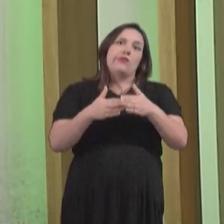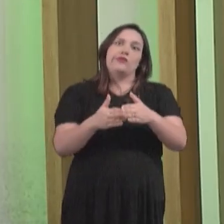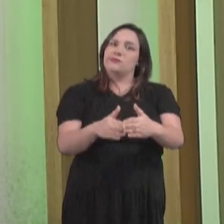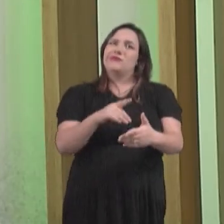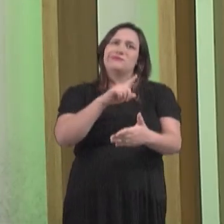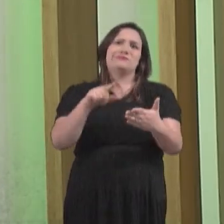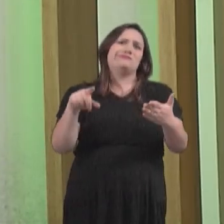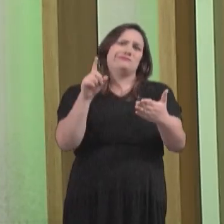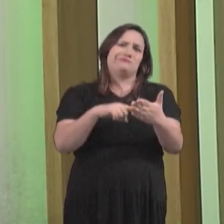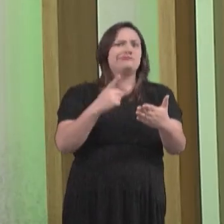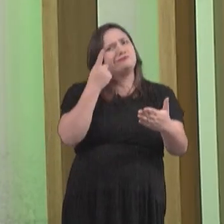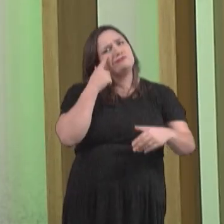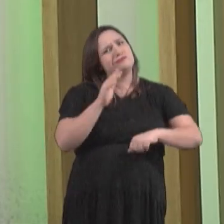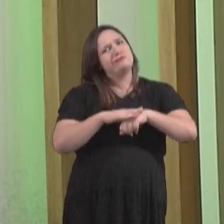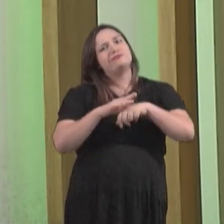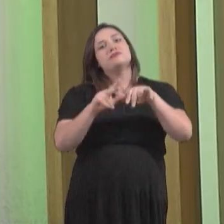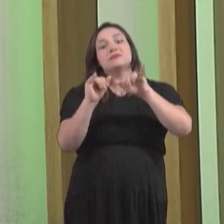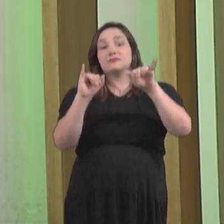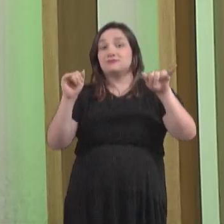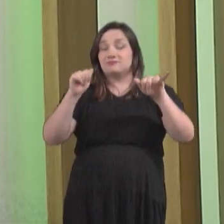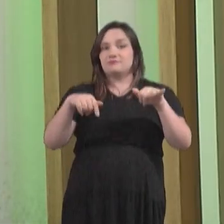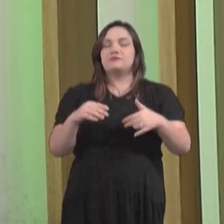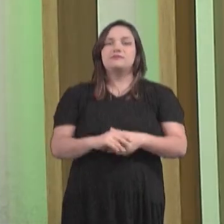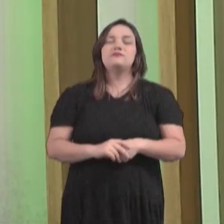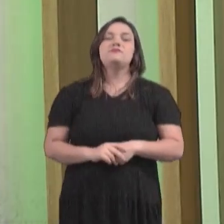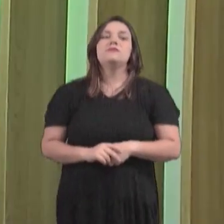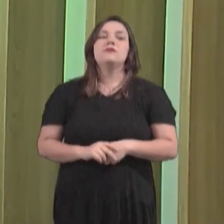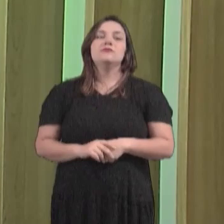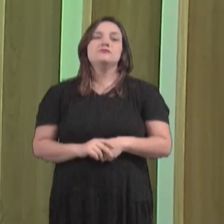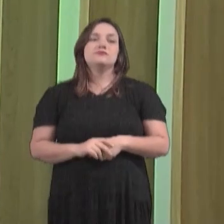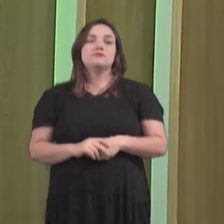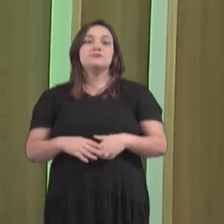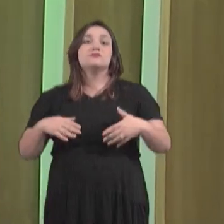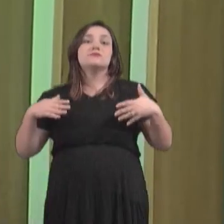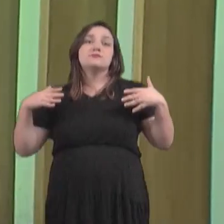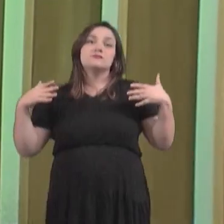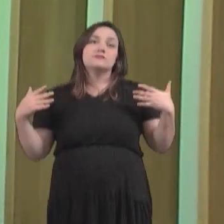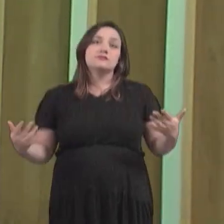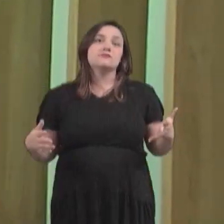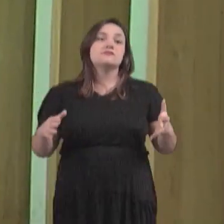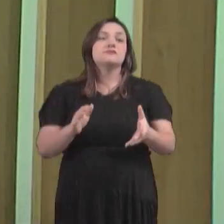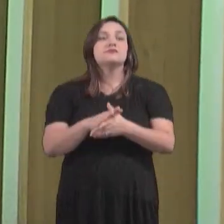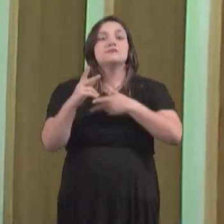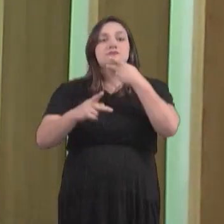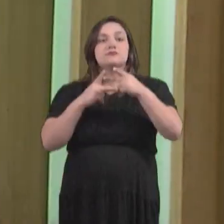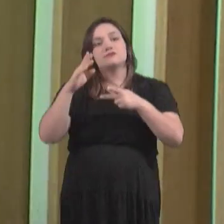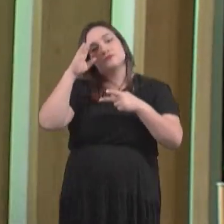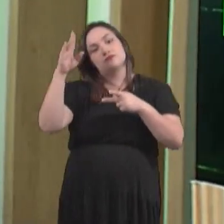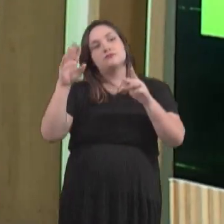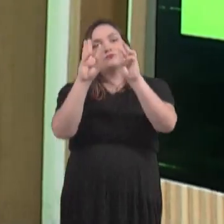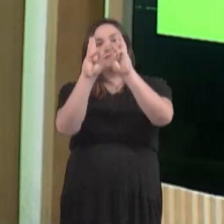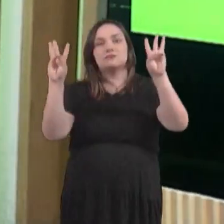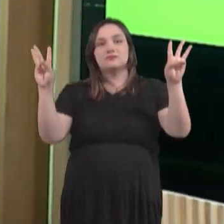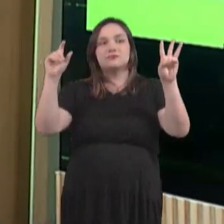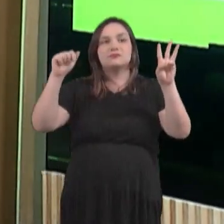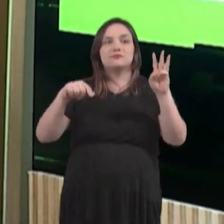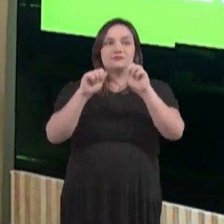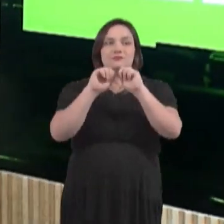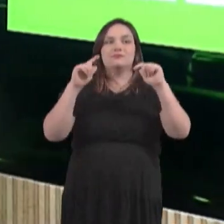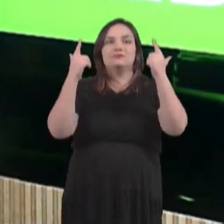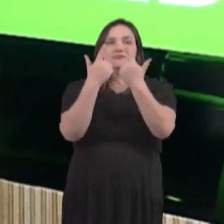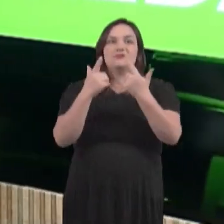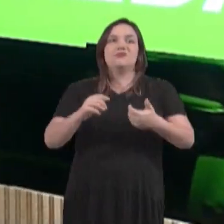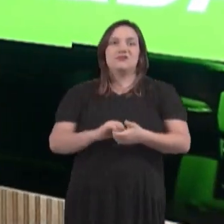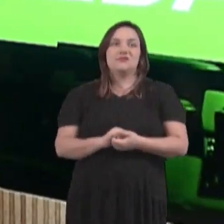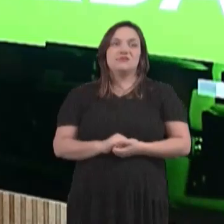voos, informações aí, a gente vai acompanhando esse assunto por aqui. Bom, agora a gente fala dos destaques do site da Lemes, e a